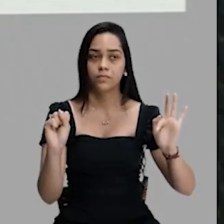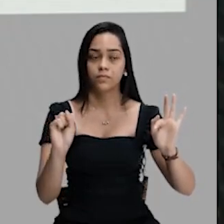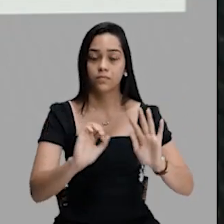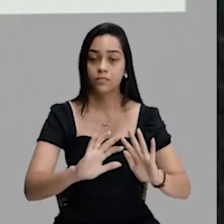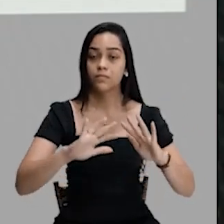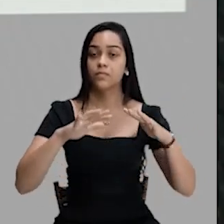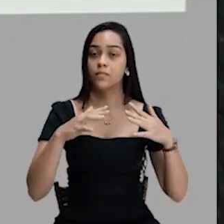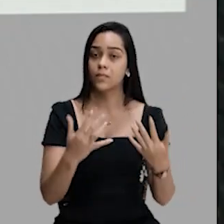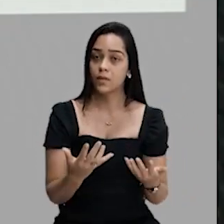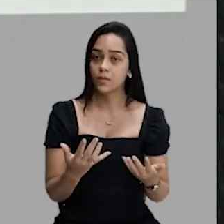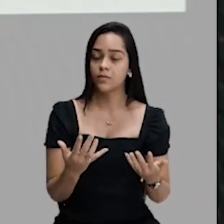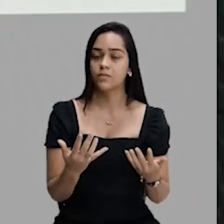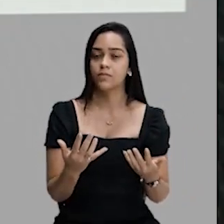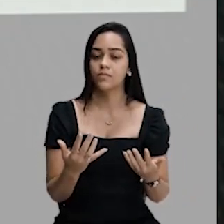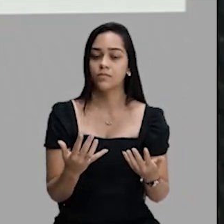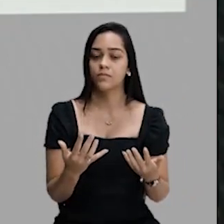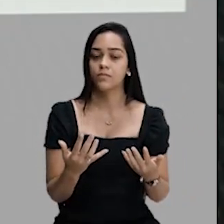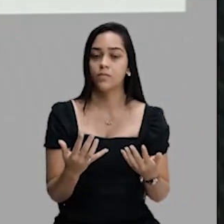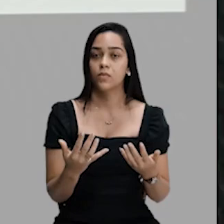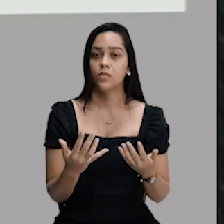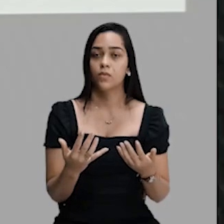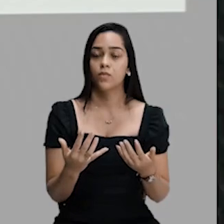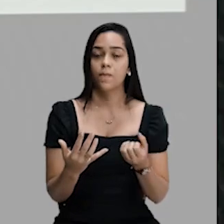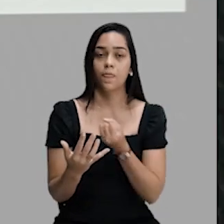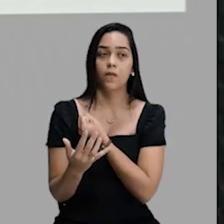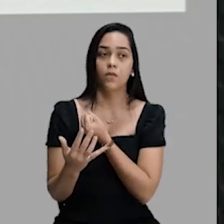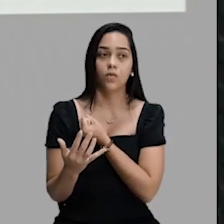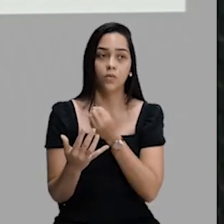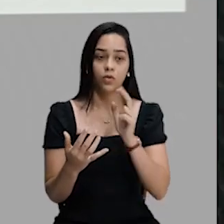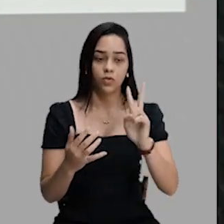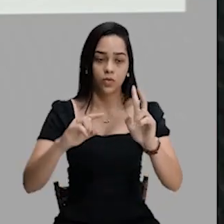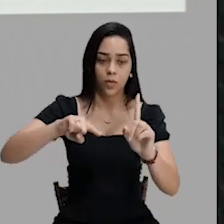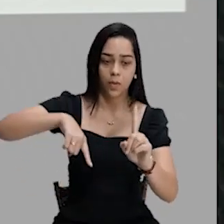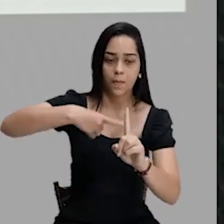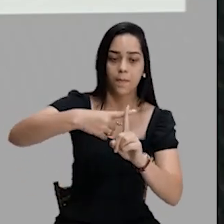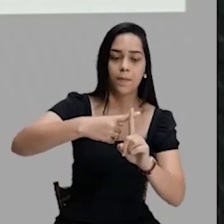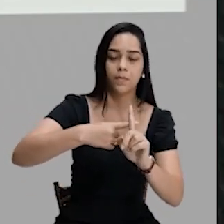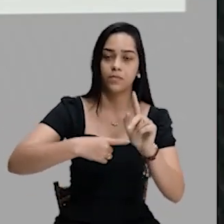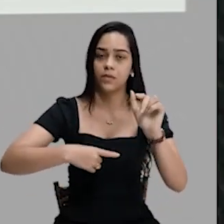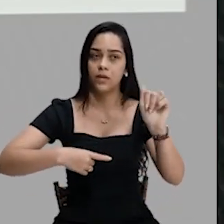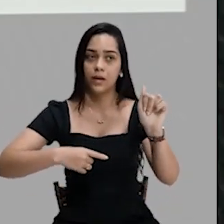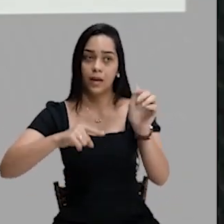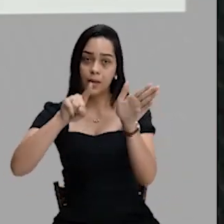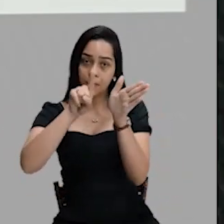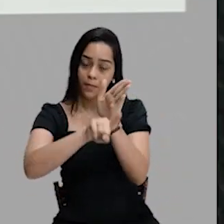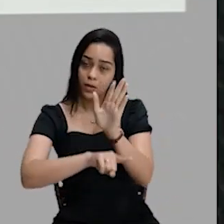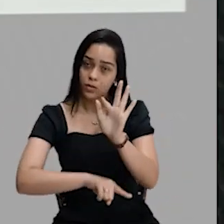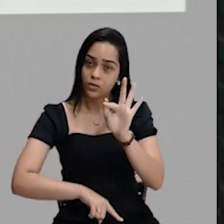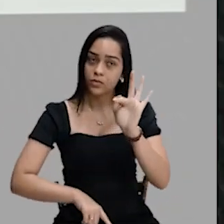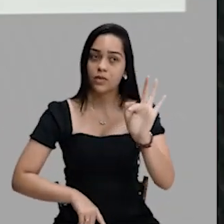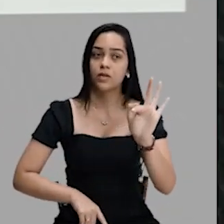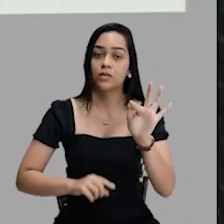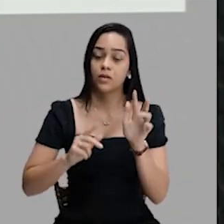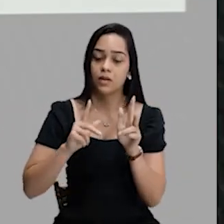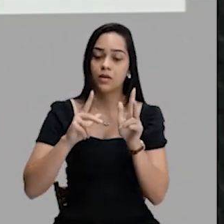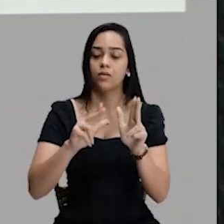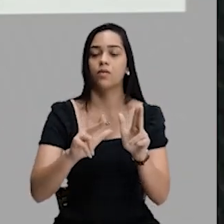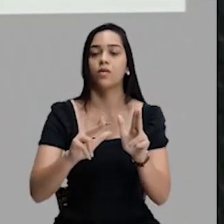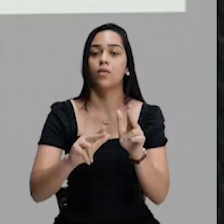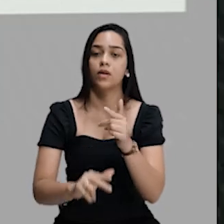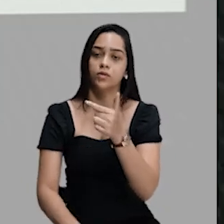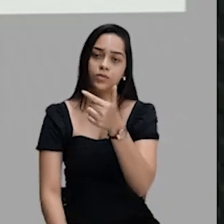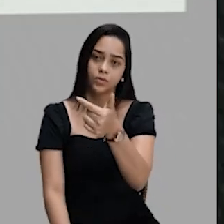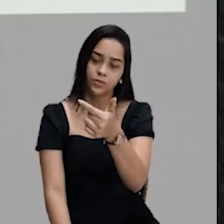Então, o número de vértices somado com o número de arestas menos o número de faces é igual